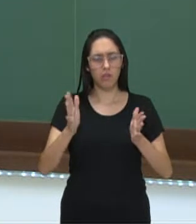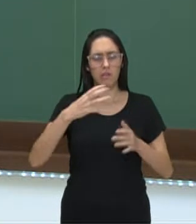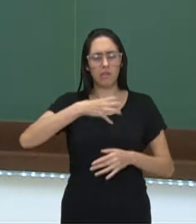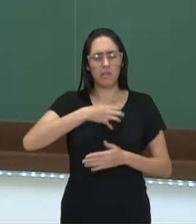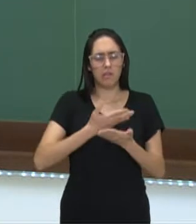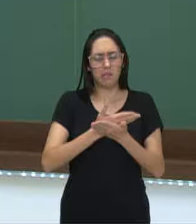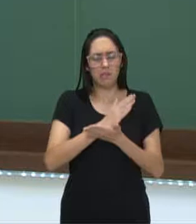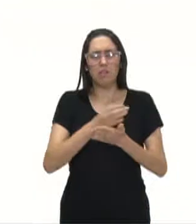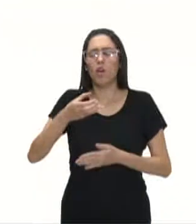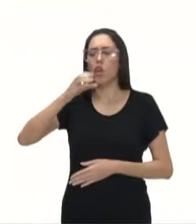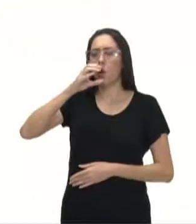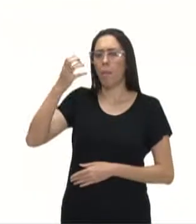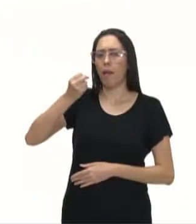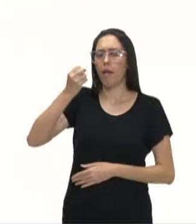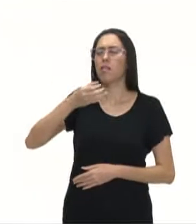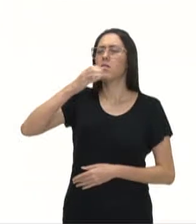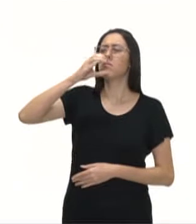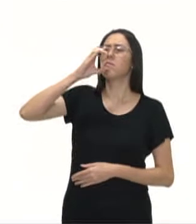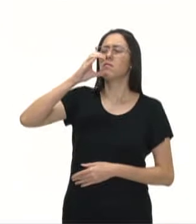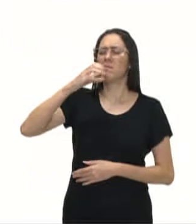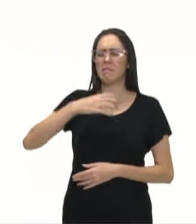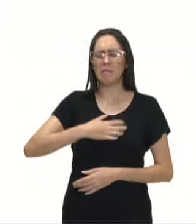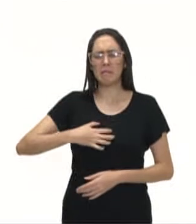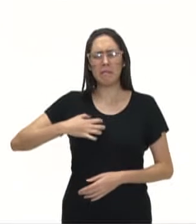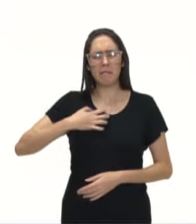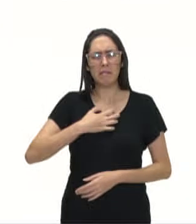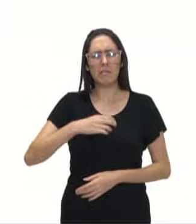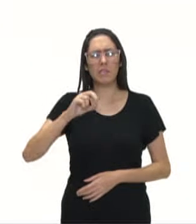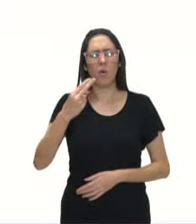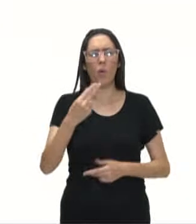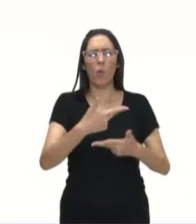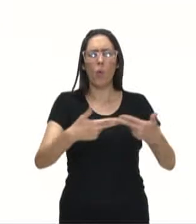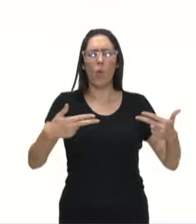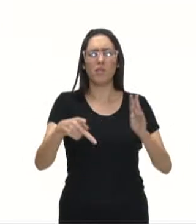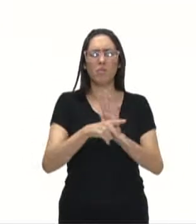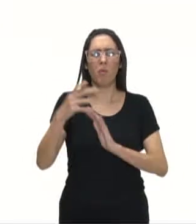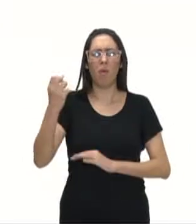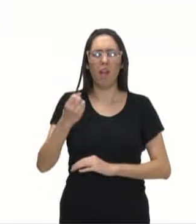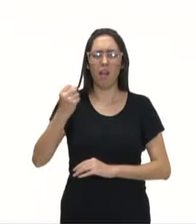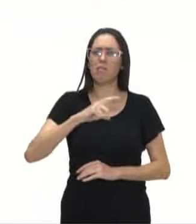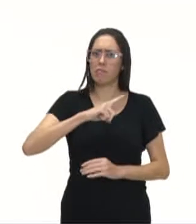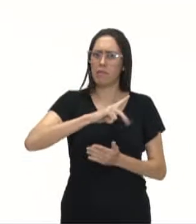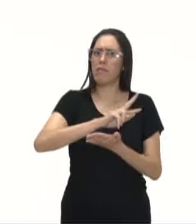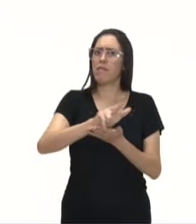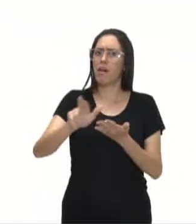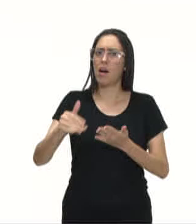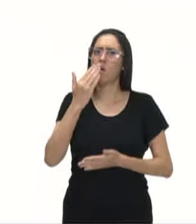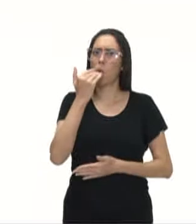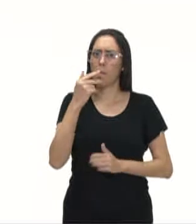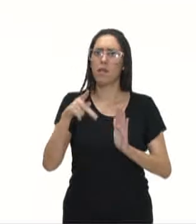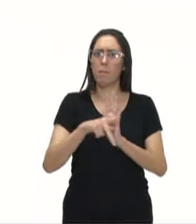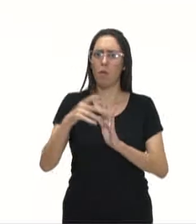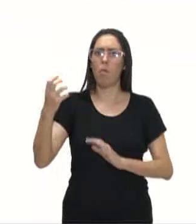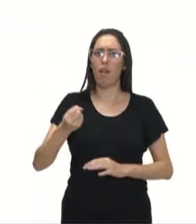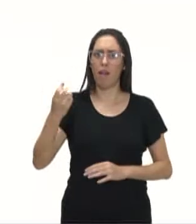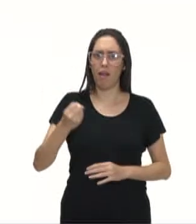após ingerir leite ou produtos derivados? E tem produtos derivados, né? Estima-se